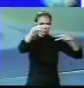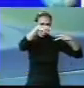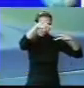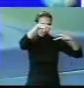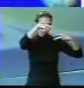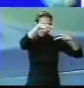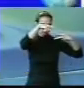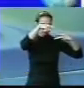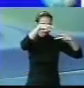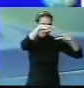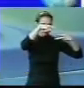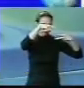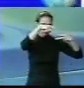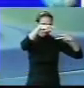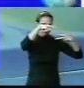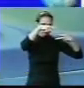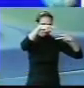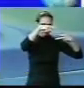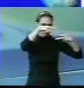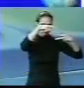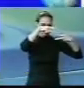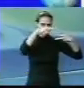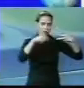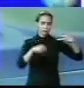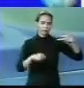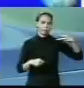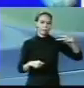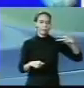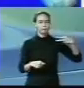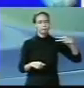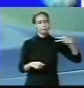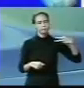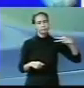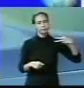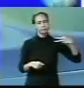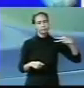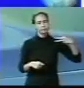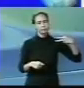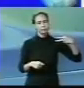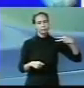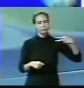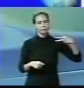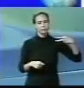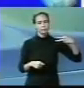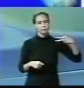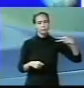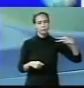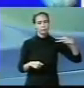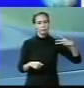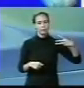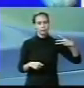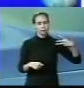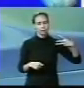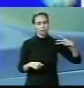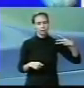esse primeiro aqui de cima, né, ele vai fazer uma